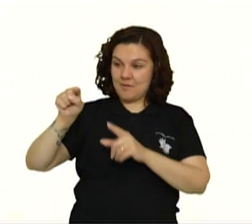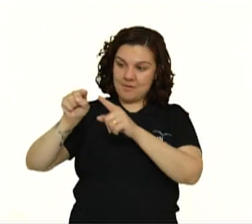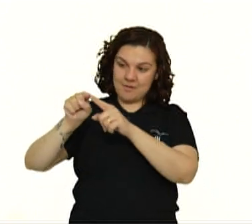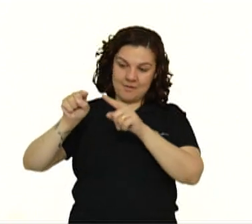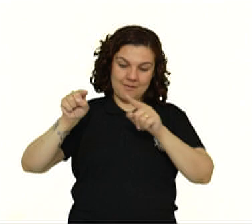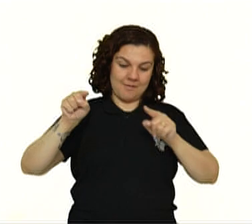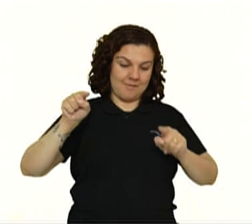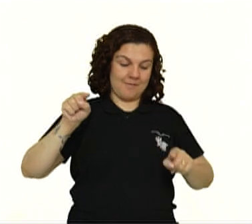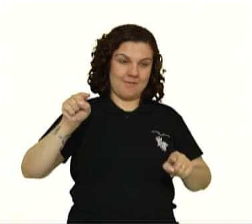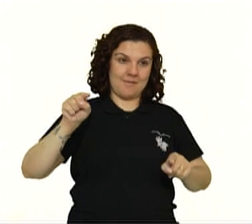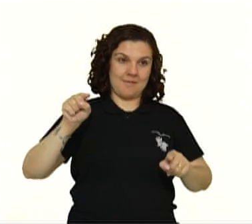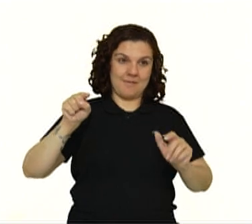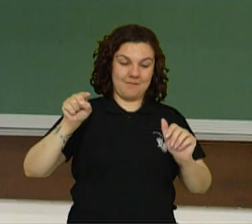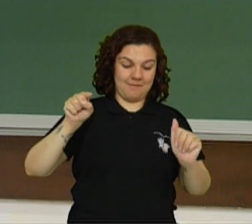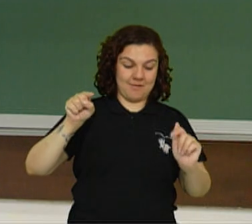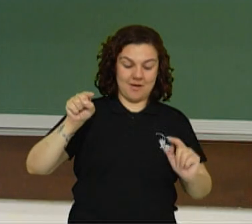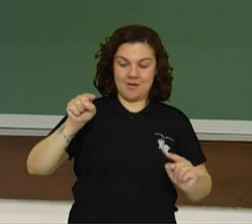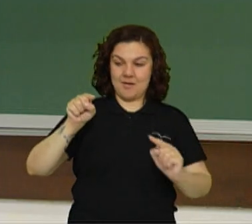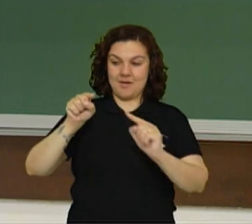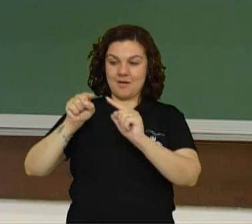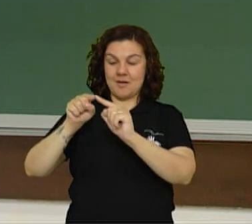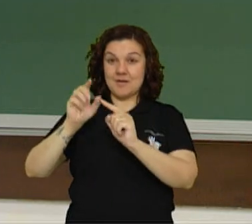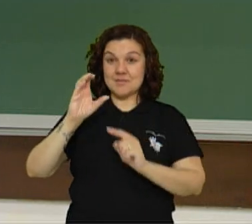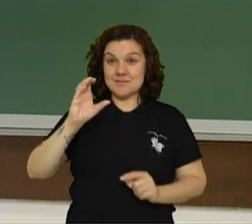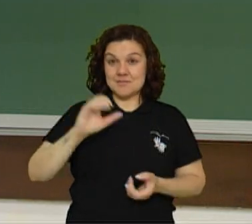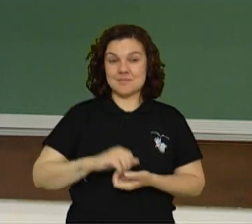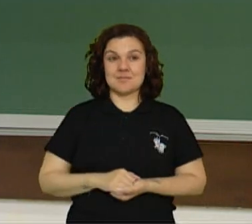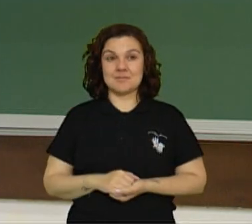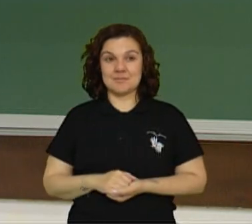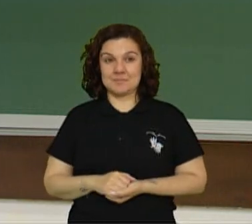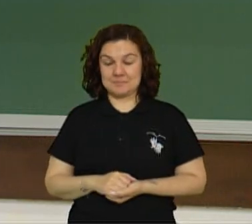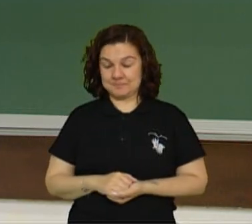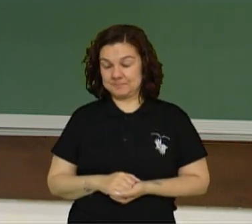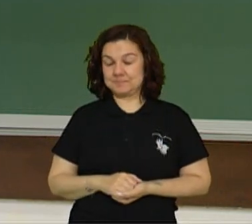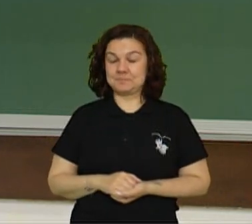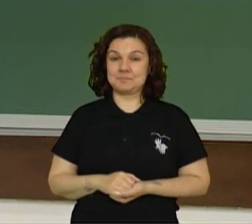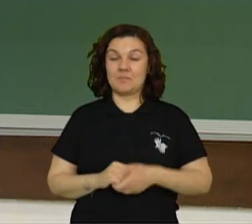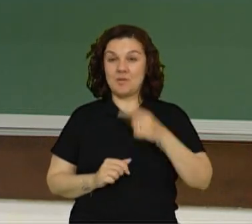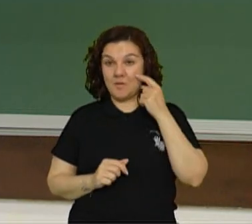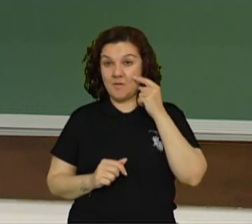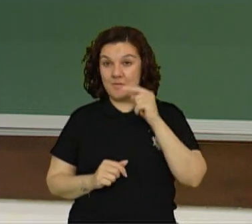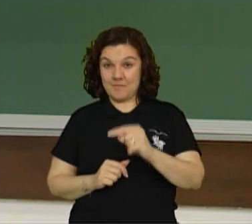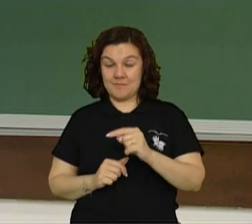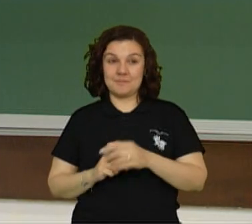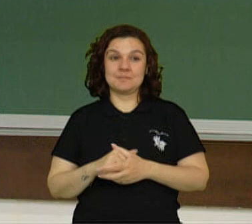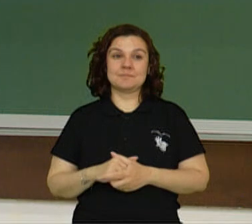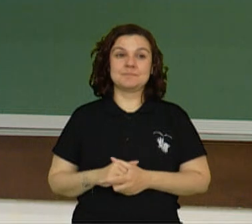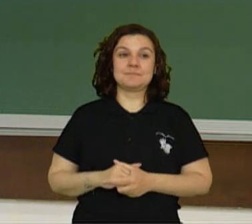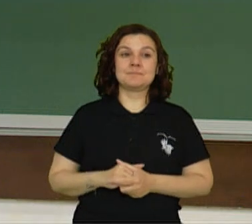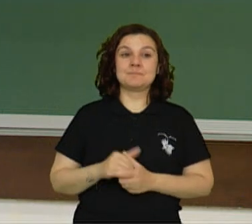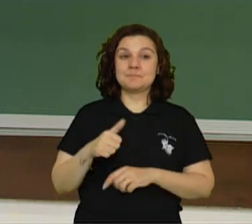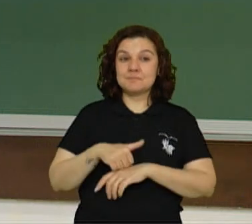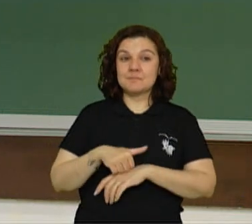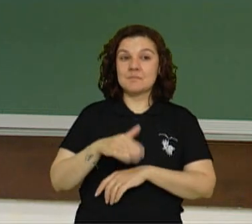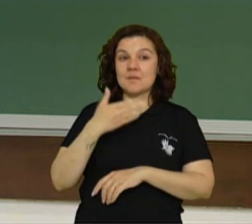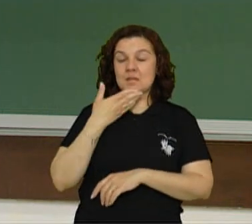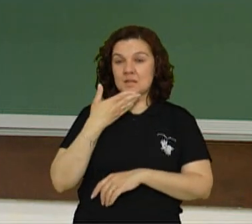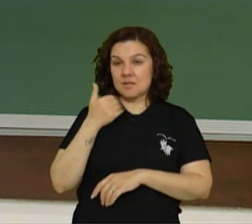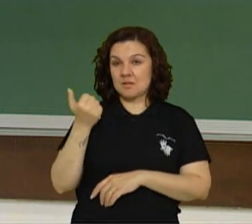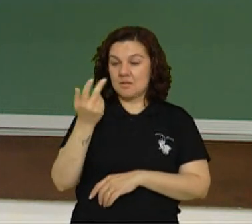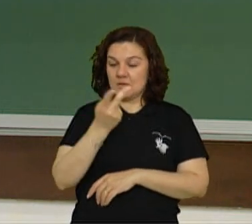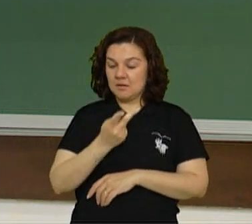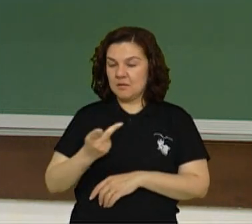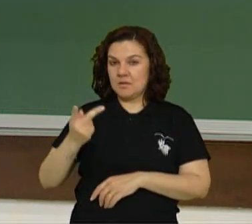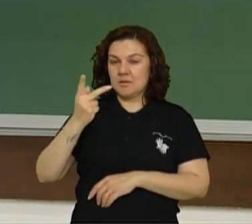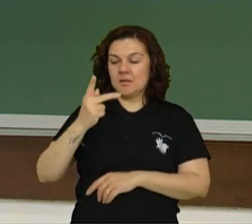ligando os vértices aqui, ó, ligando os pontos dessa face, desses pontos espalhados nas faces, a gente tem o